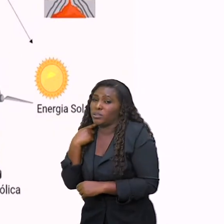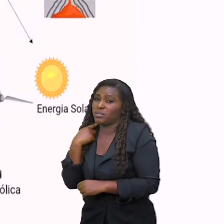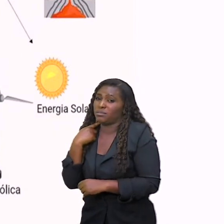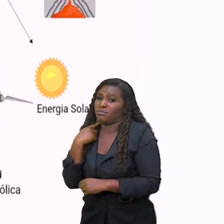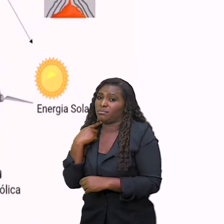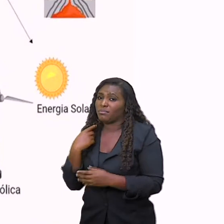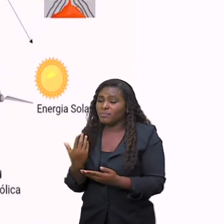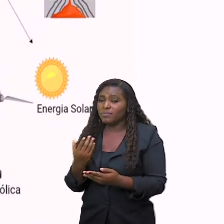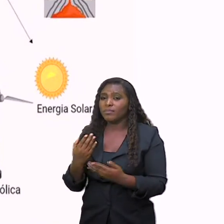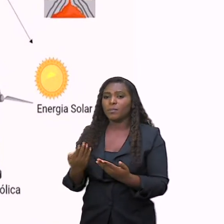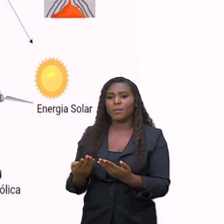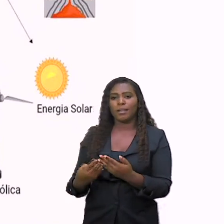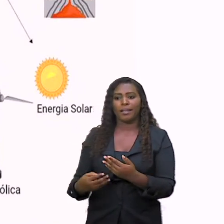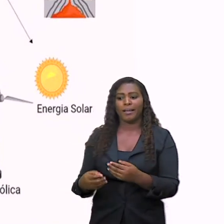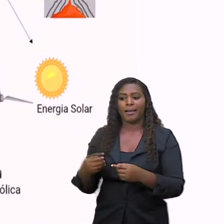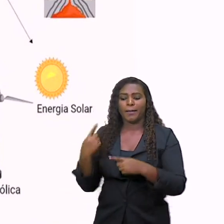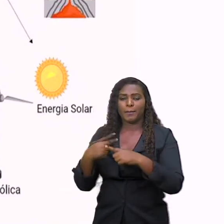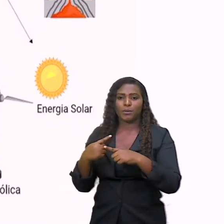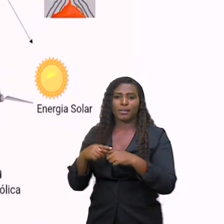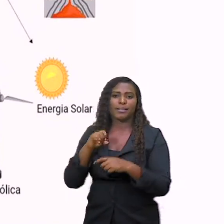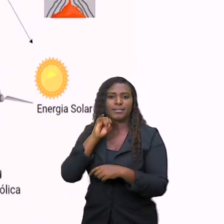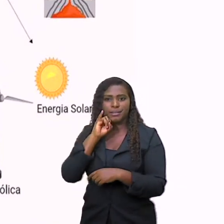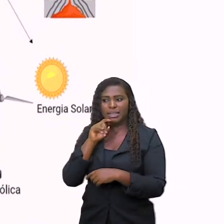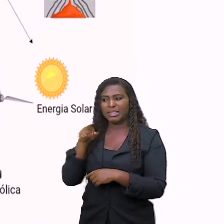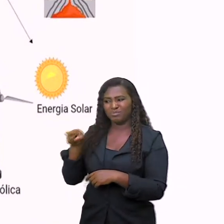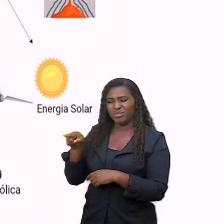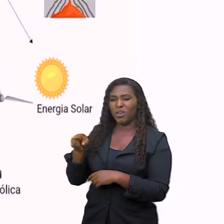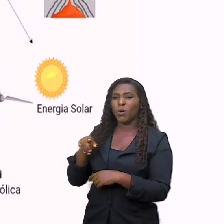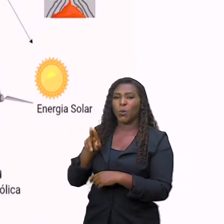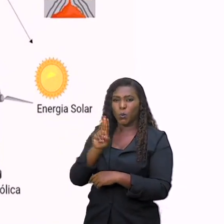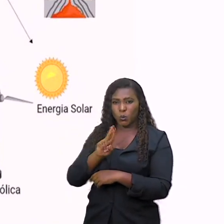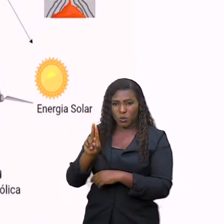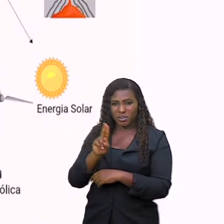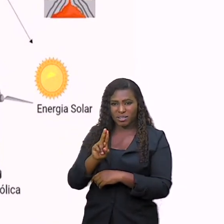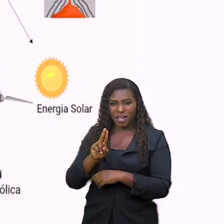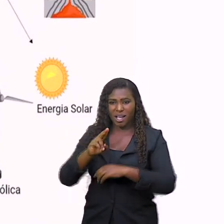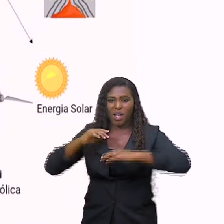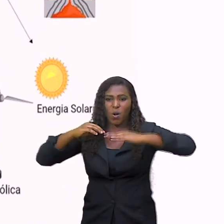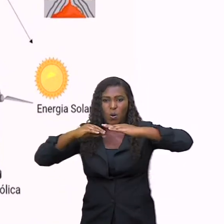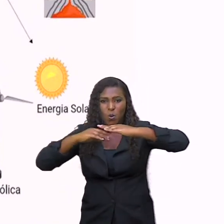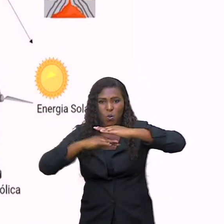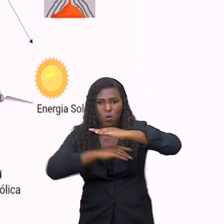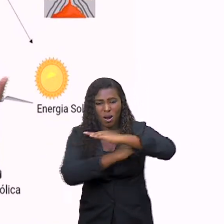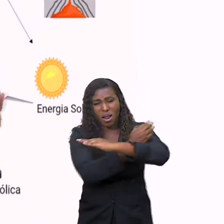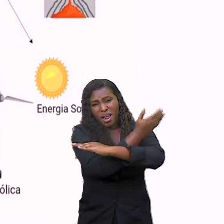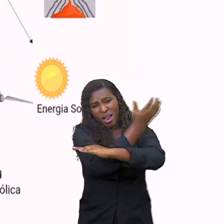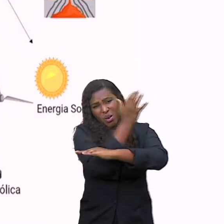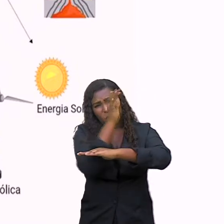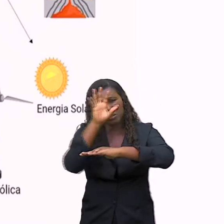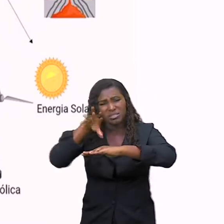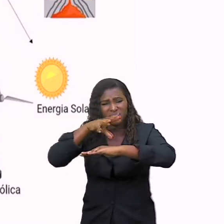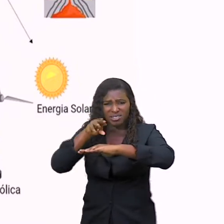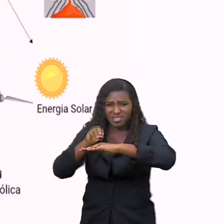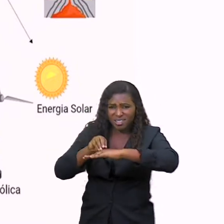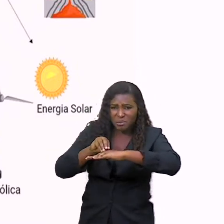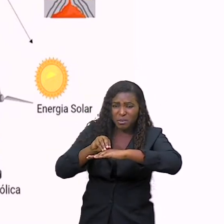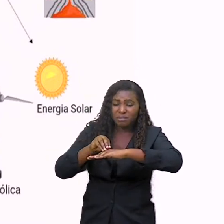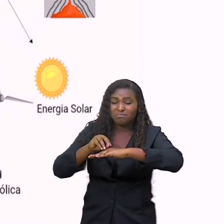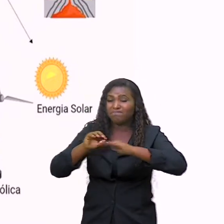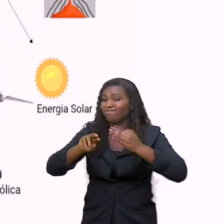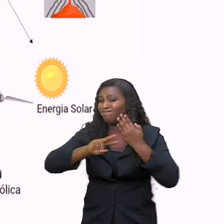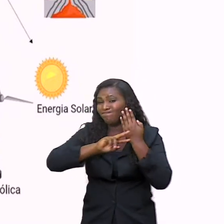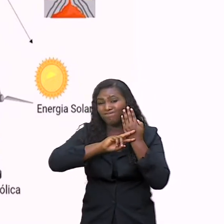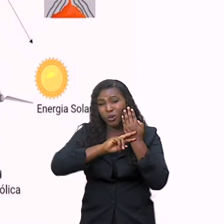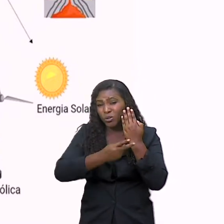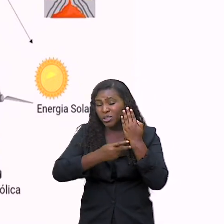pode implicar em desequilíbrio até mesmo no ecossistema, na medida em que esses recursos se esgotam. Quais são